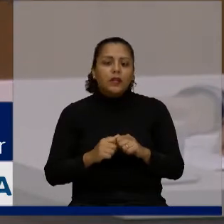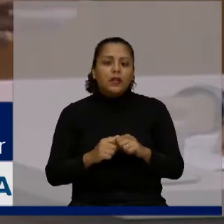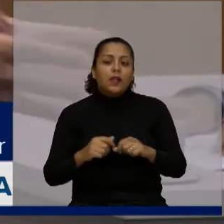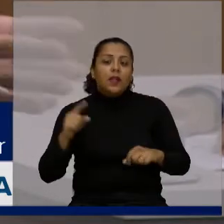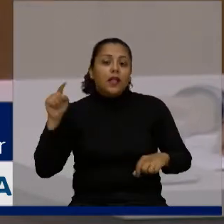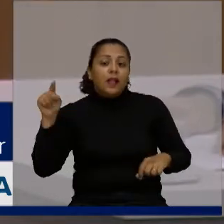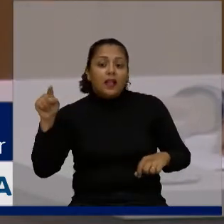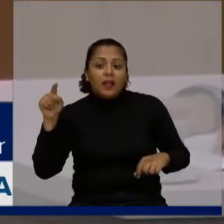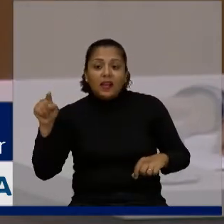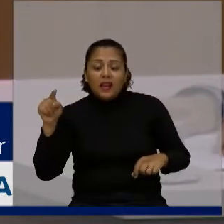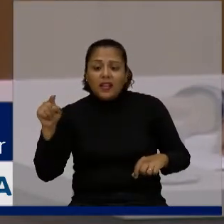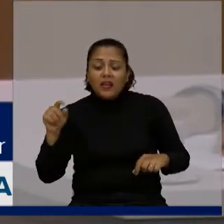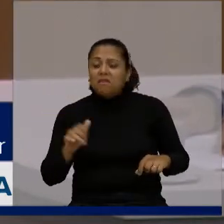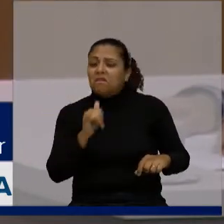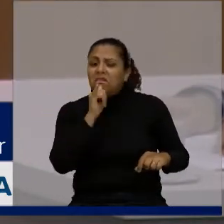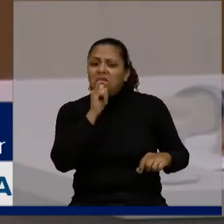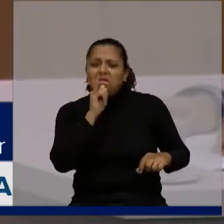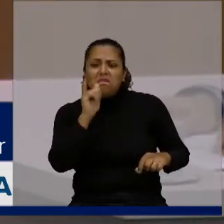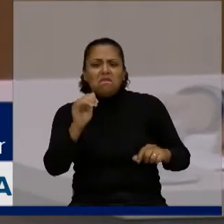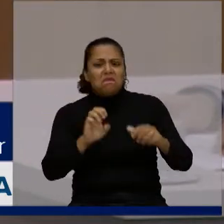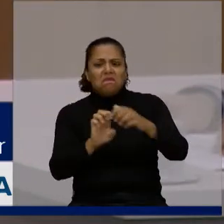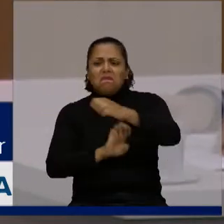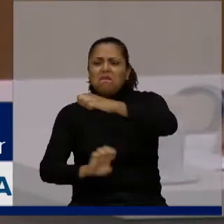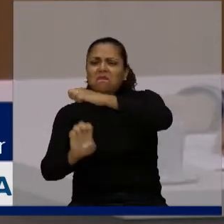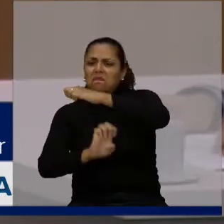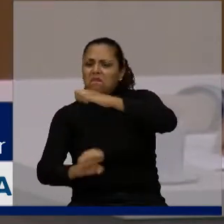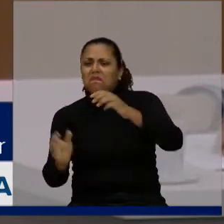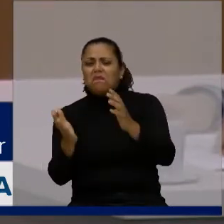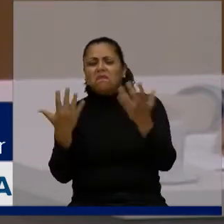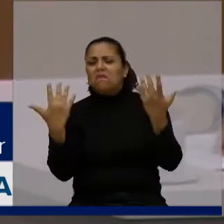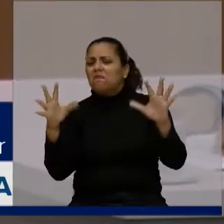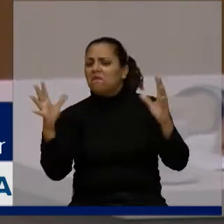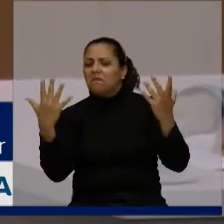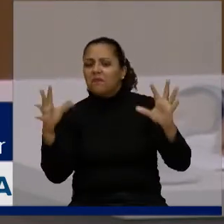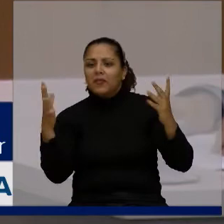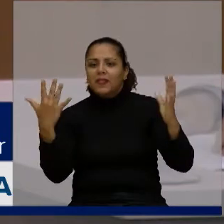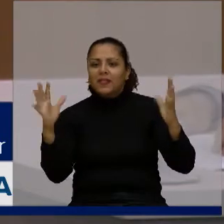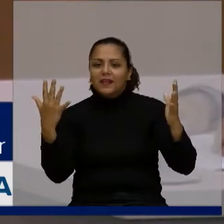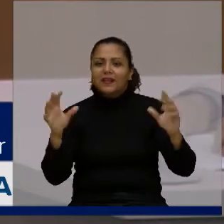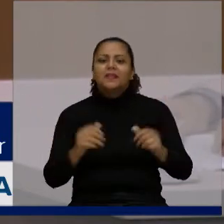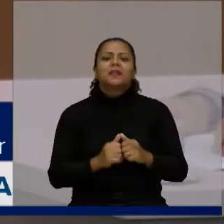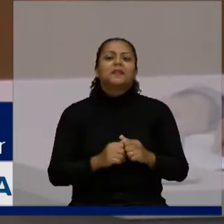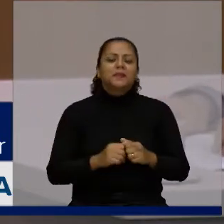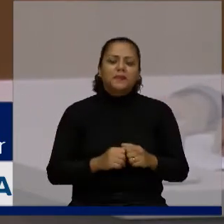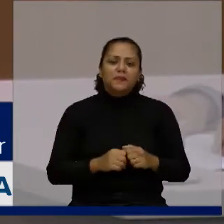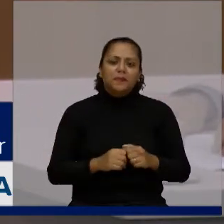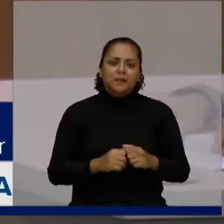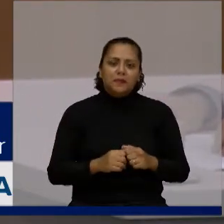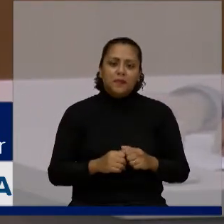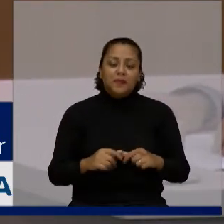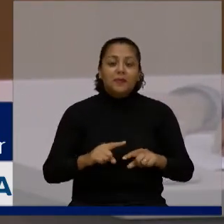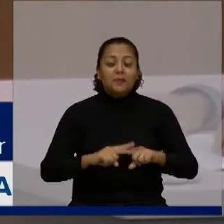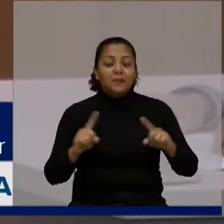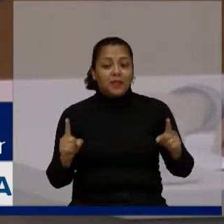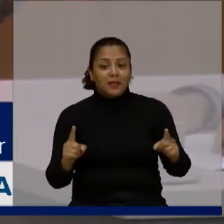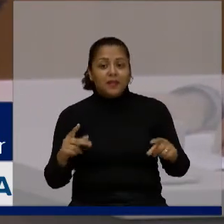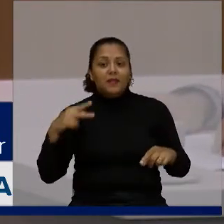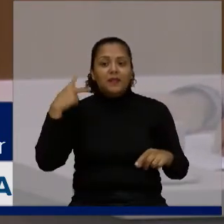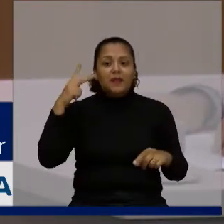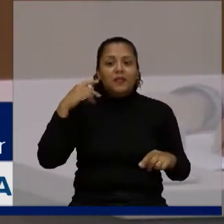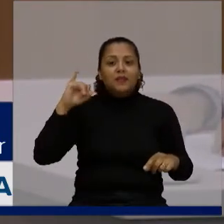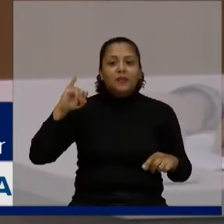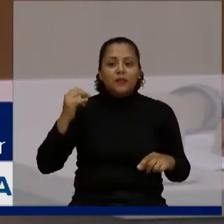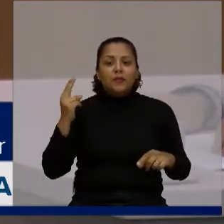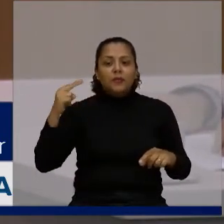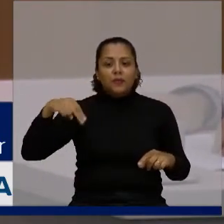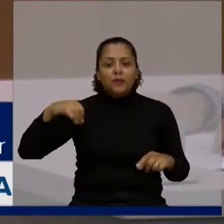algo pela causa do autismo. Mas eu vou deixar mais para o nosso vereador Júnior da Farmácia estar falando disso aí, que contribuindo muito com a